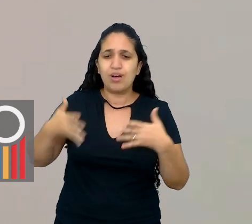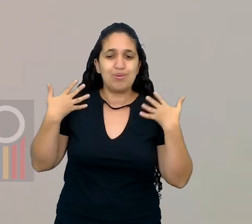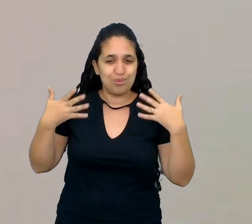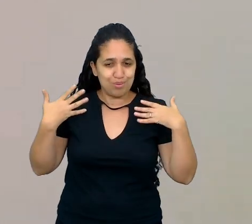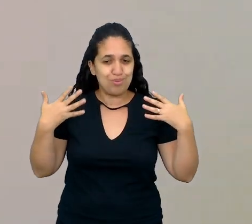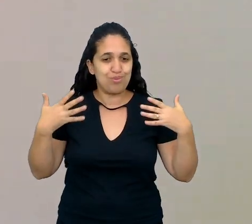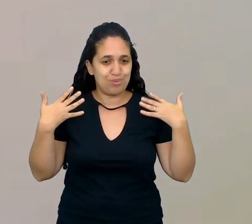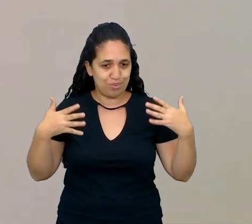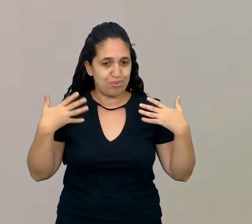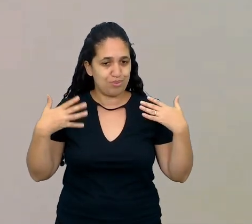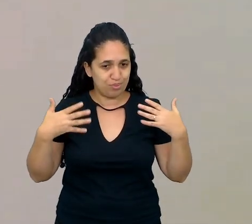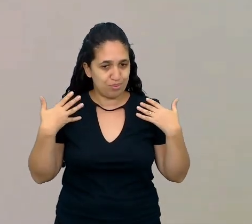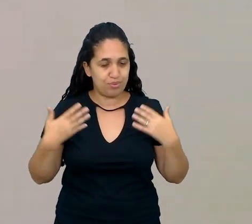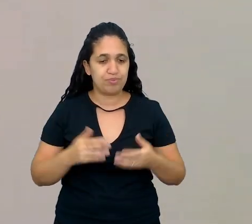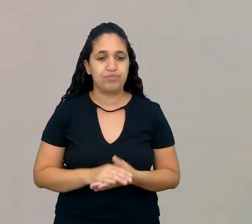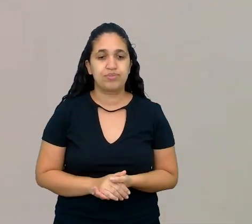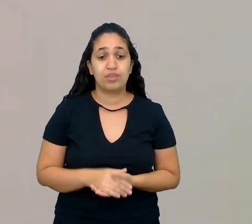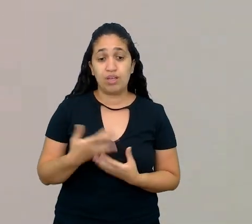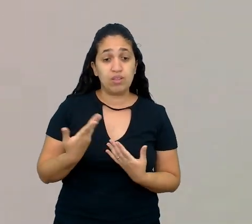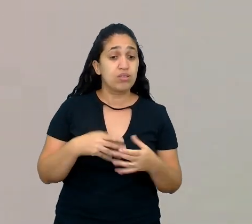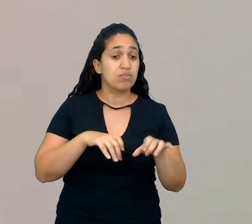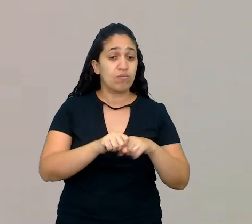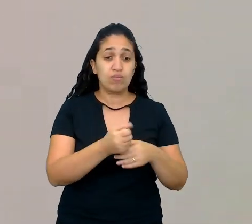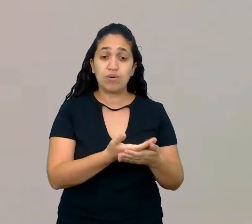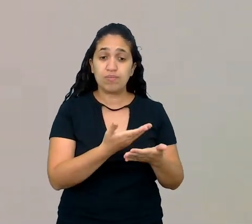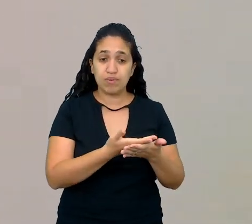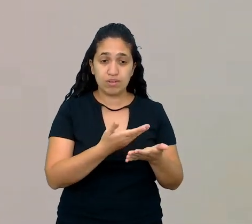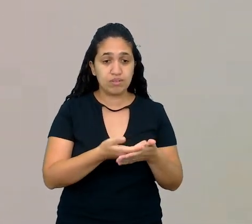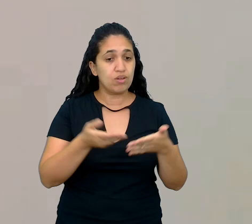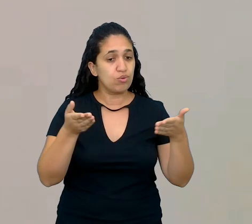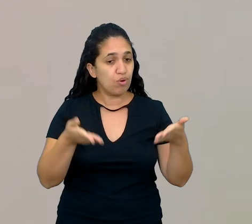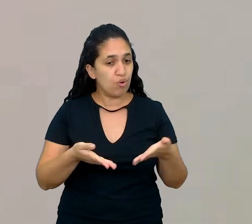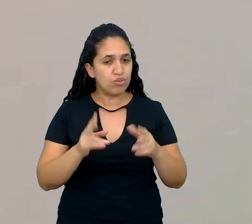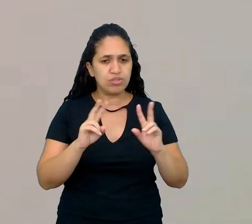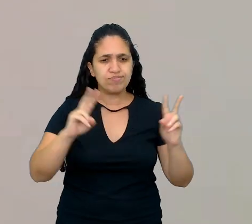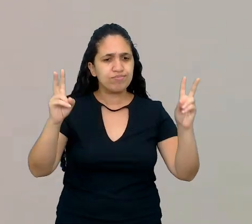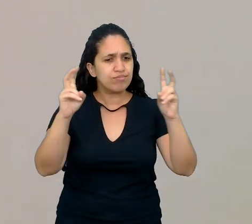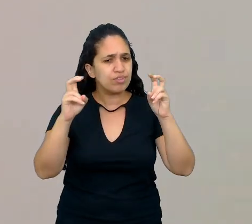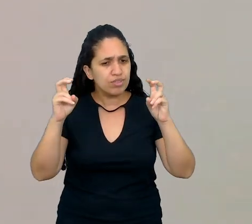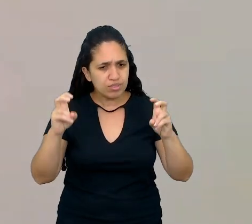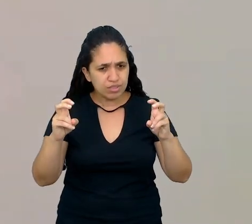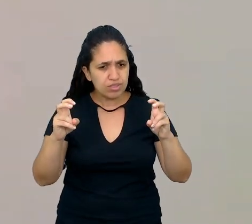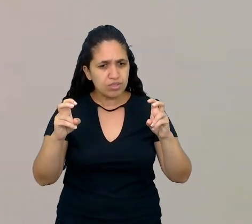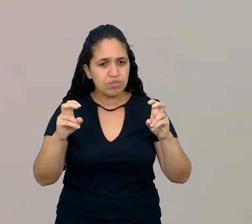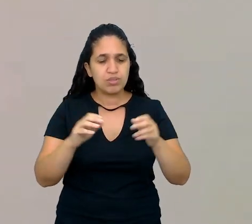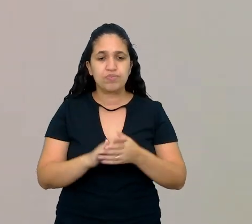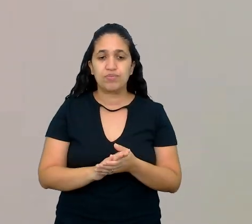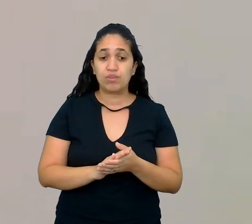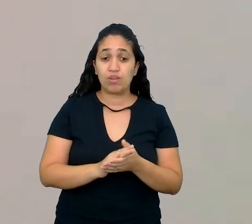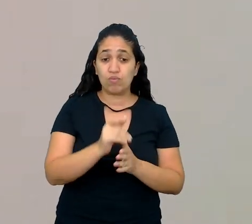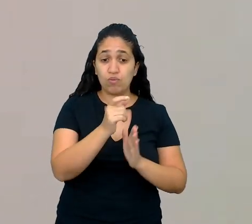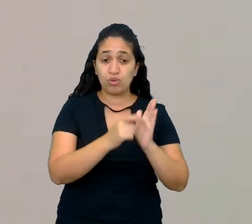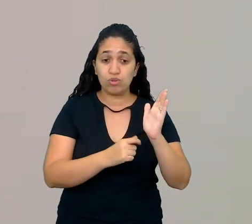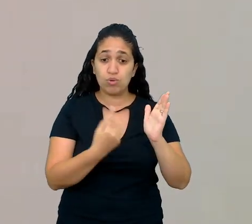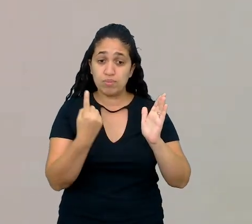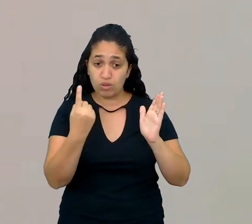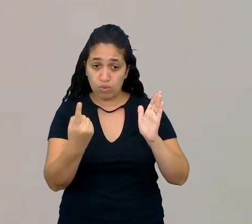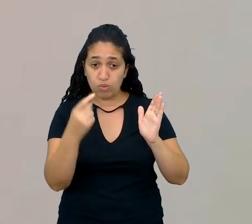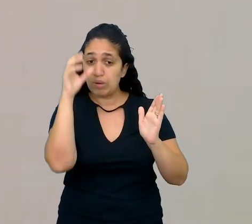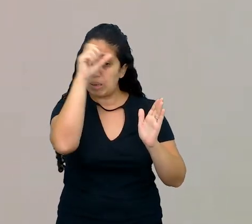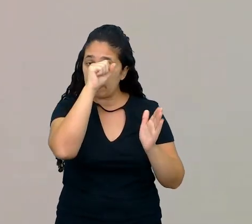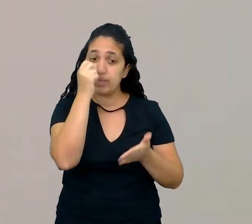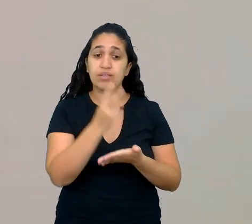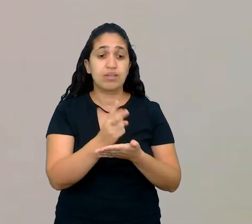quente. Então, a nossa formação de hoje vai abordar sobre a SA4 do volume 1 do material Aprender